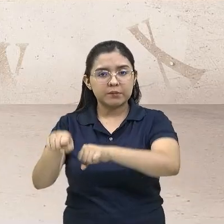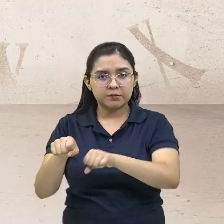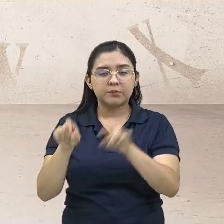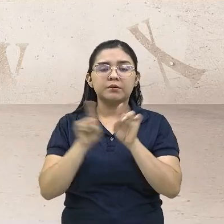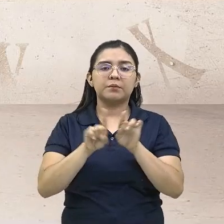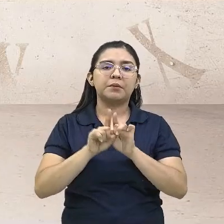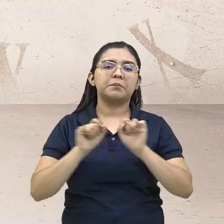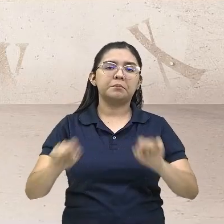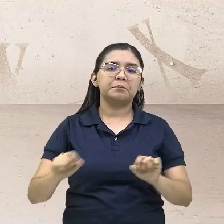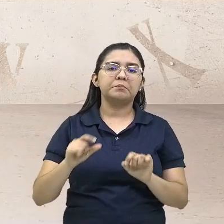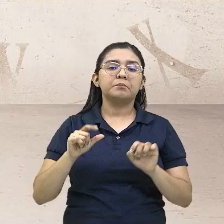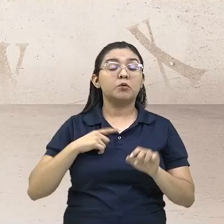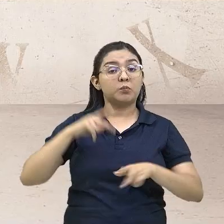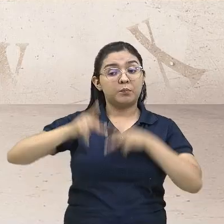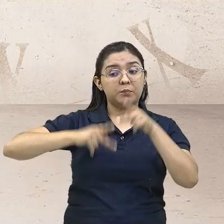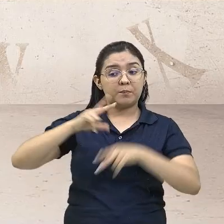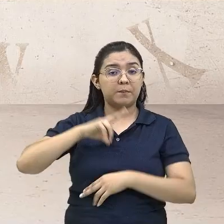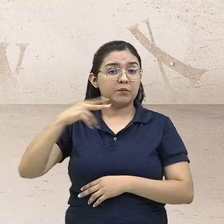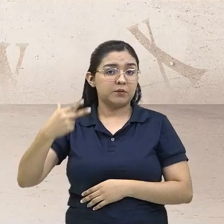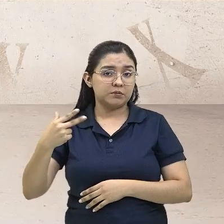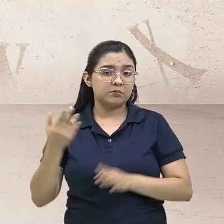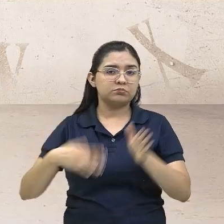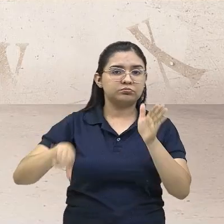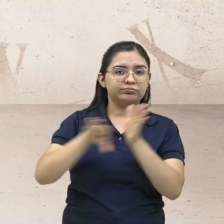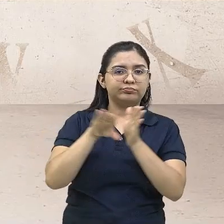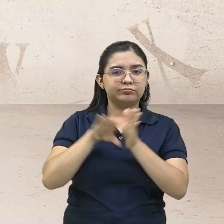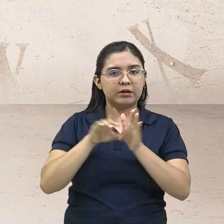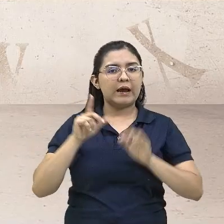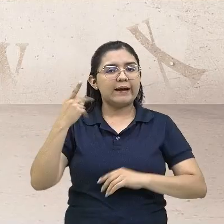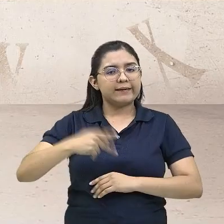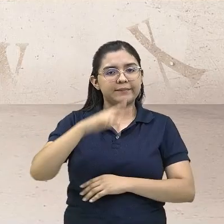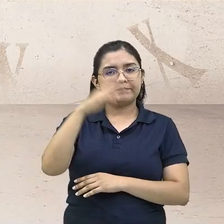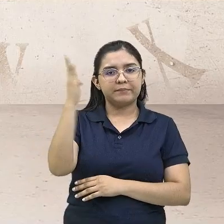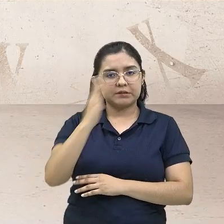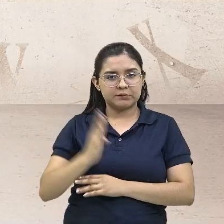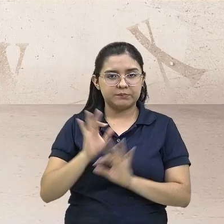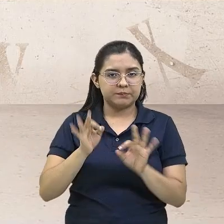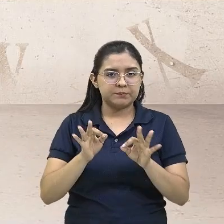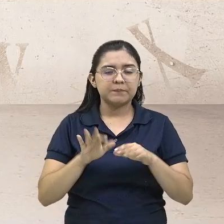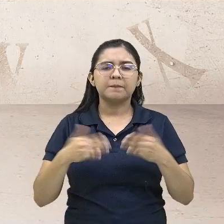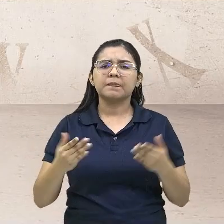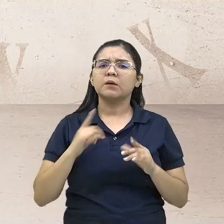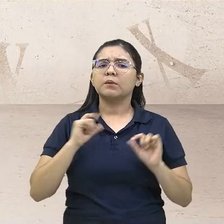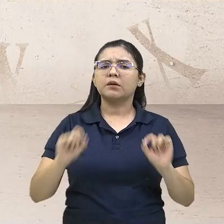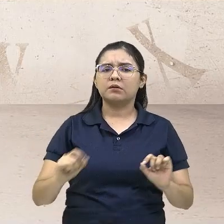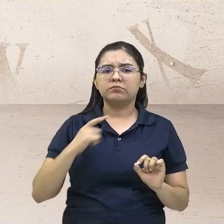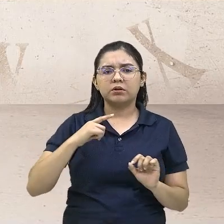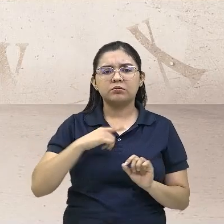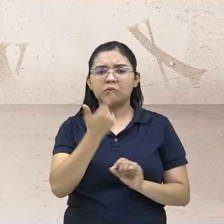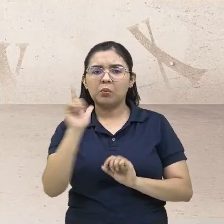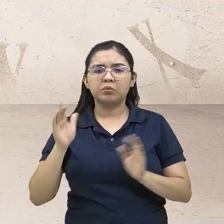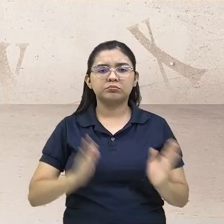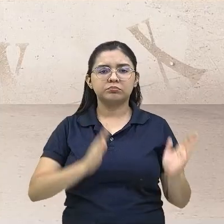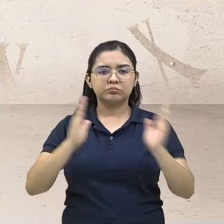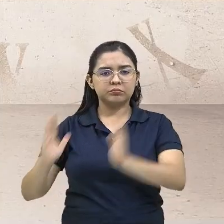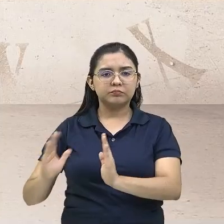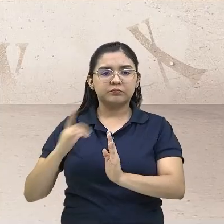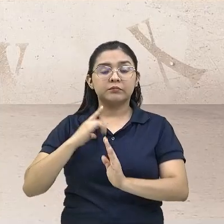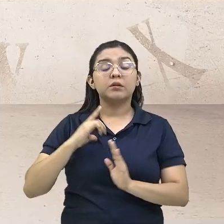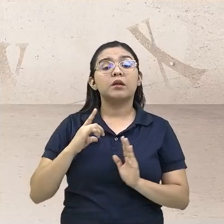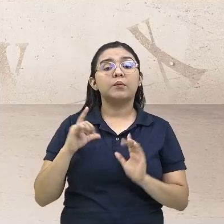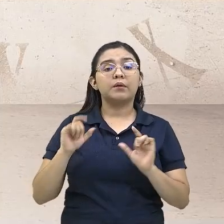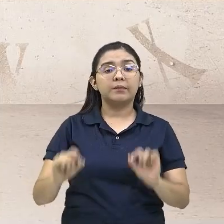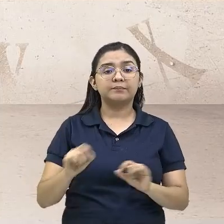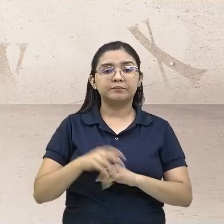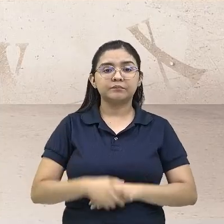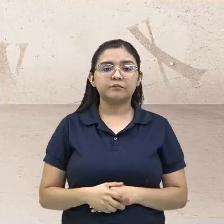ocupação por parte dos portugueses ao Brasil, certo? E o que mais nós vamos ter, professora, na sequência? E aí nós